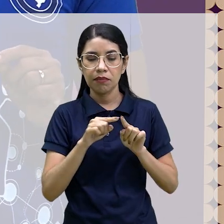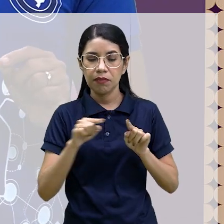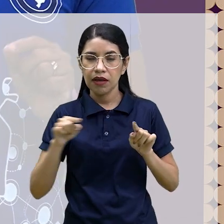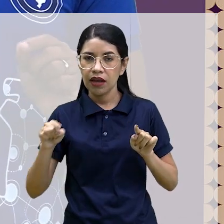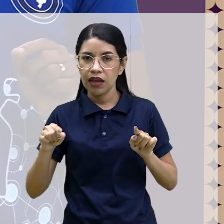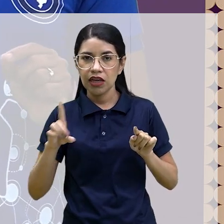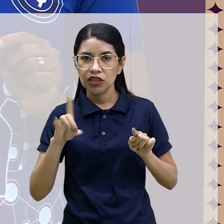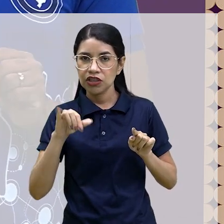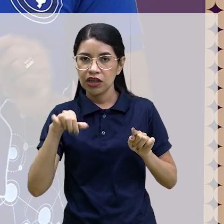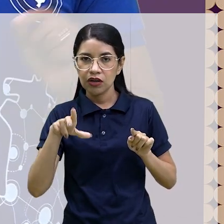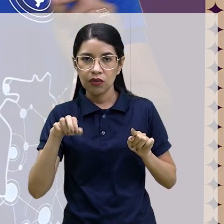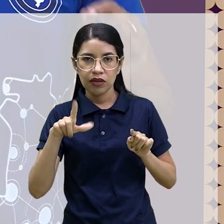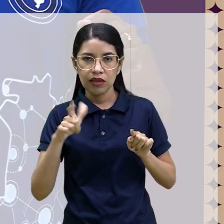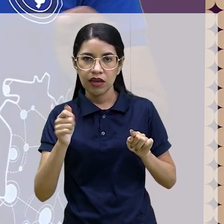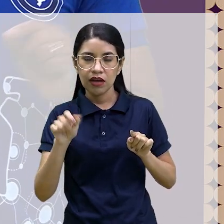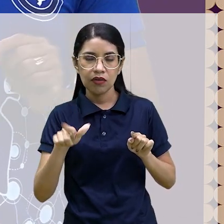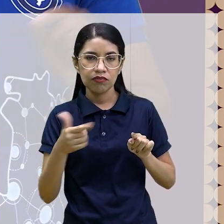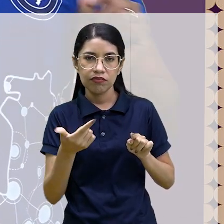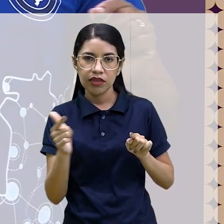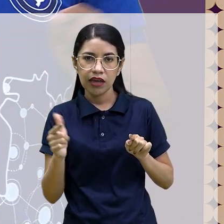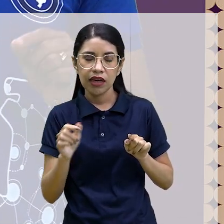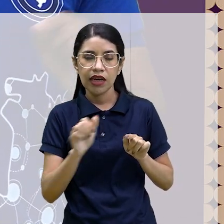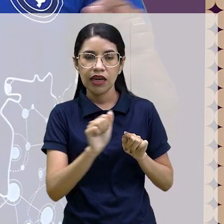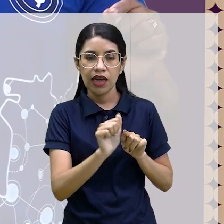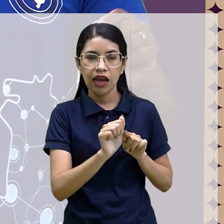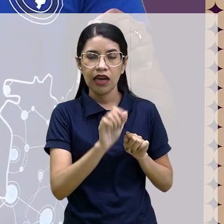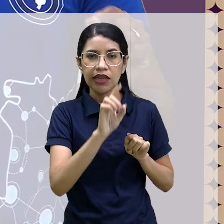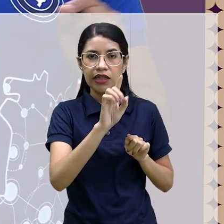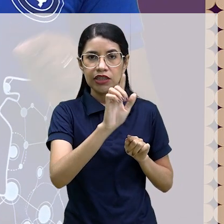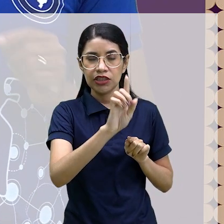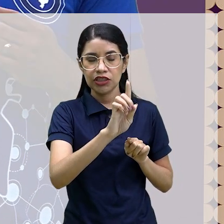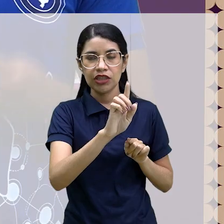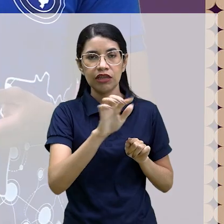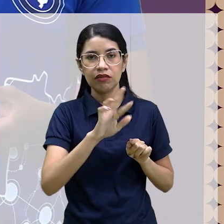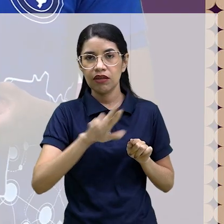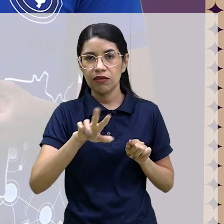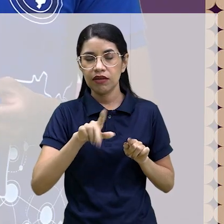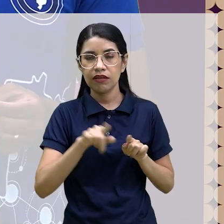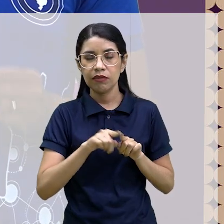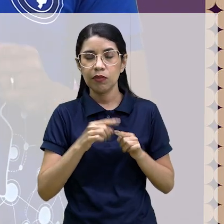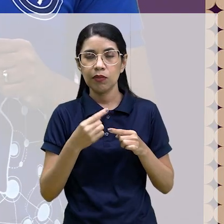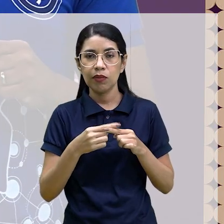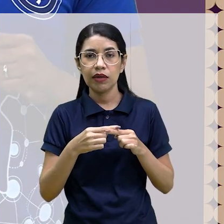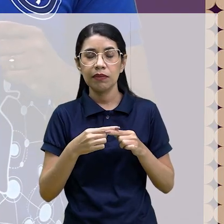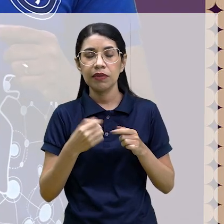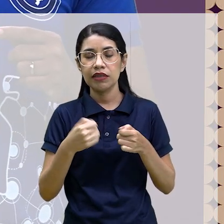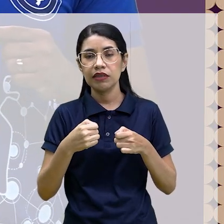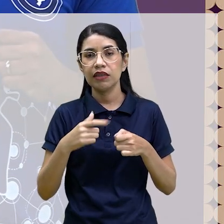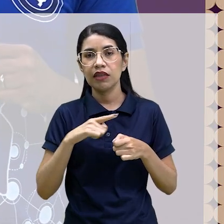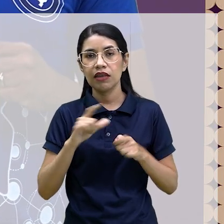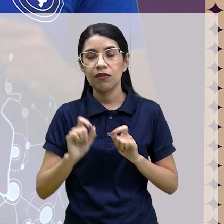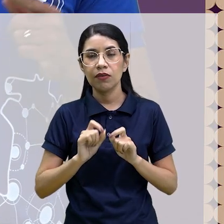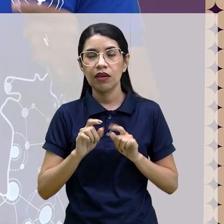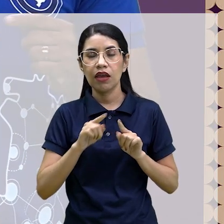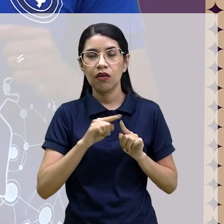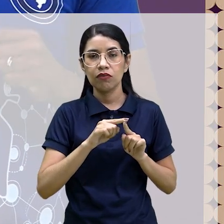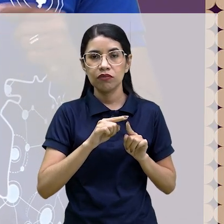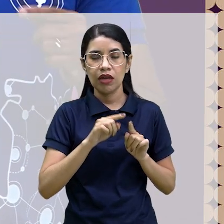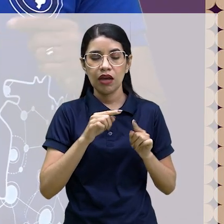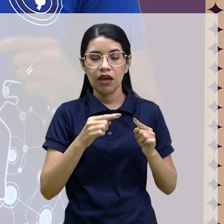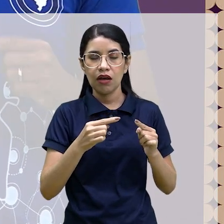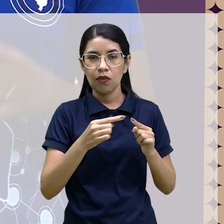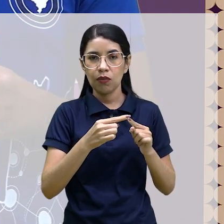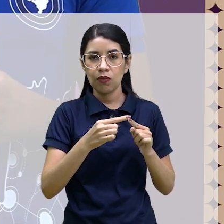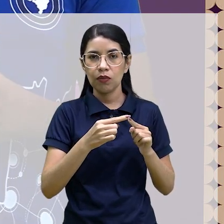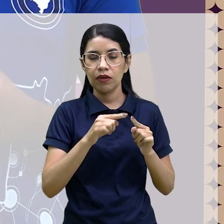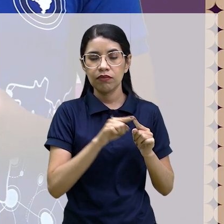quê? E nem A e G, porque eles já são lados. Então, para eu ter uma diagonal, eu preciso